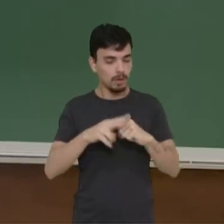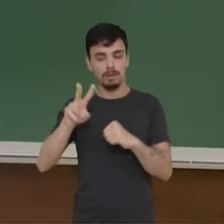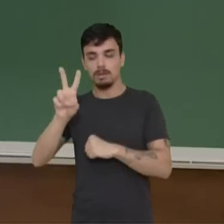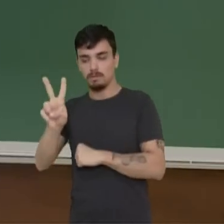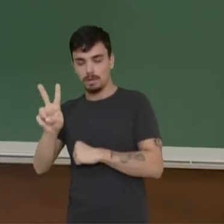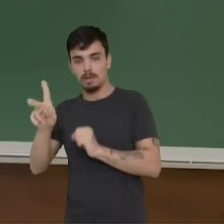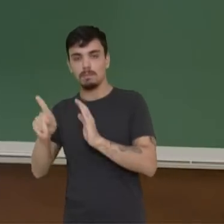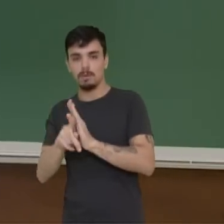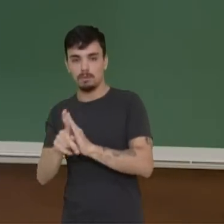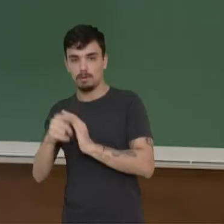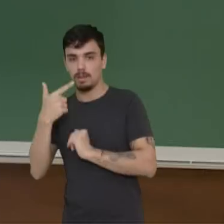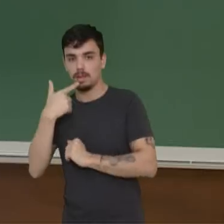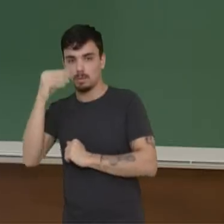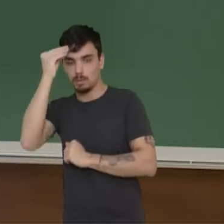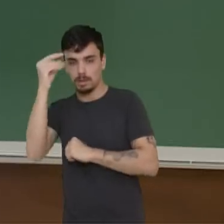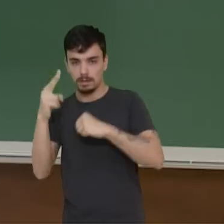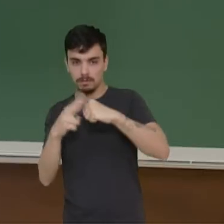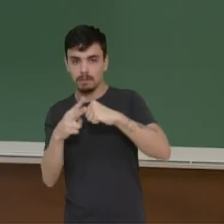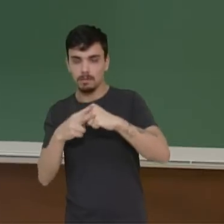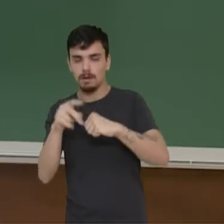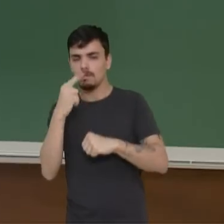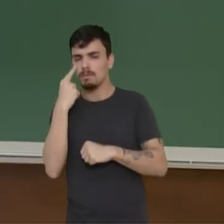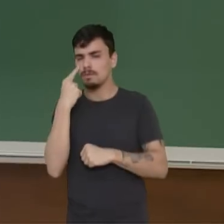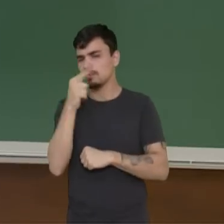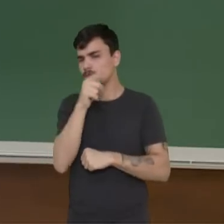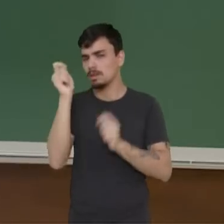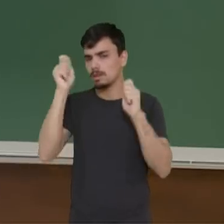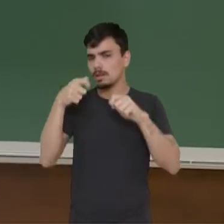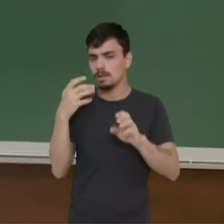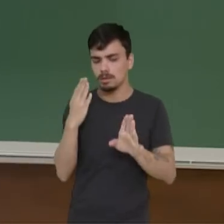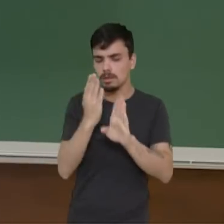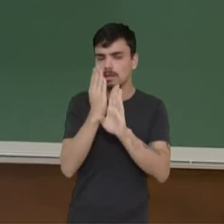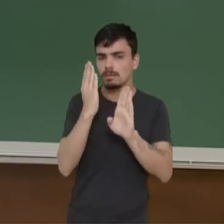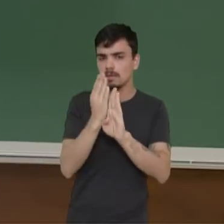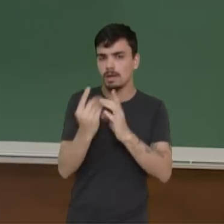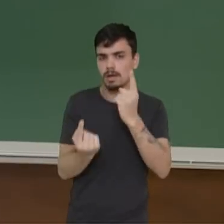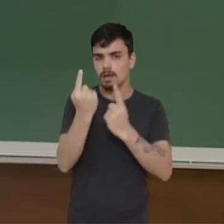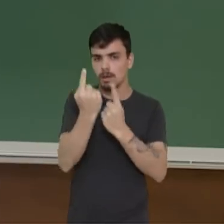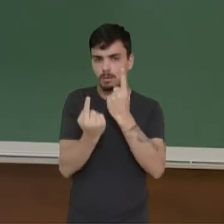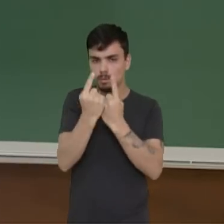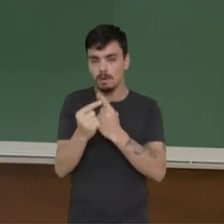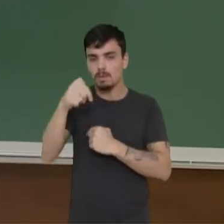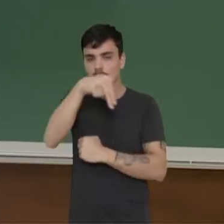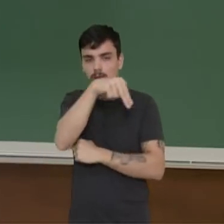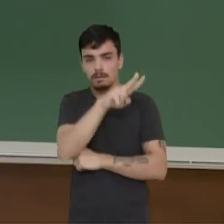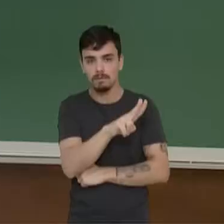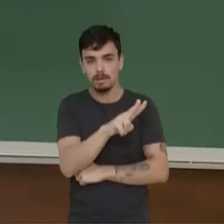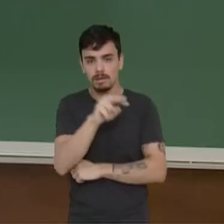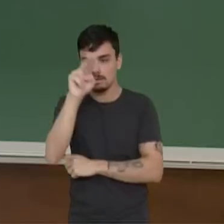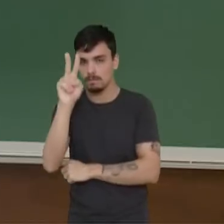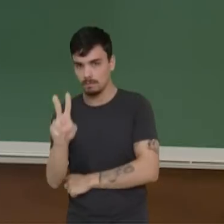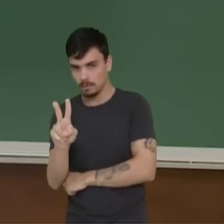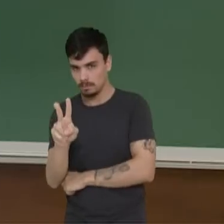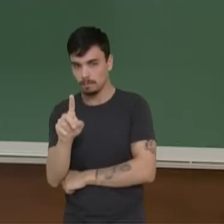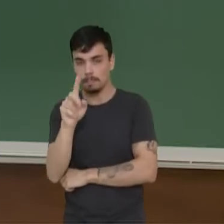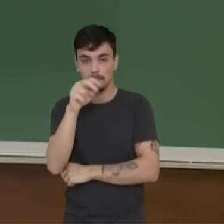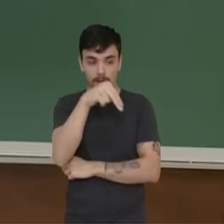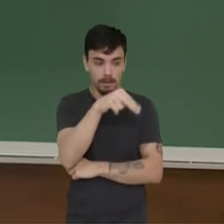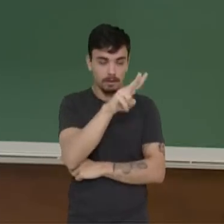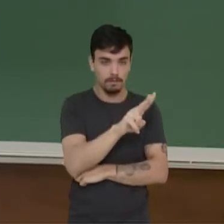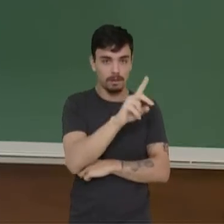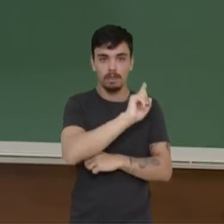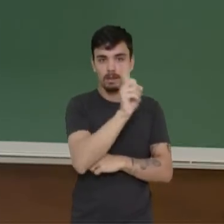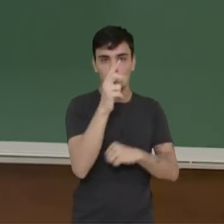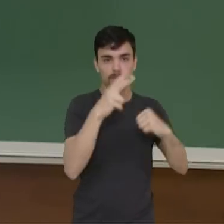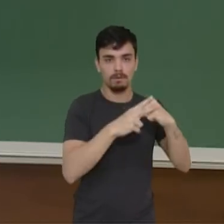V para linguagem verbal. Vamos ver se vocês conseguem identificar, né, quais aspectos são NV e quais são V. Lembrando, NV para não